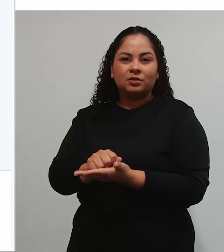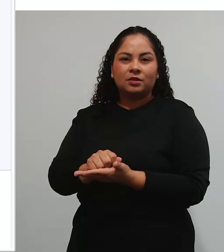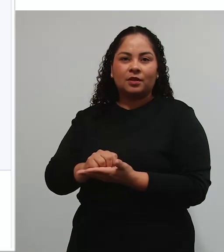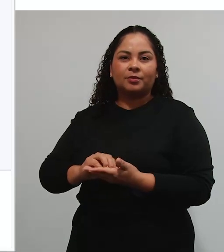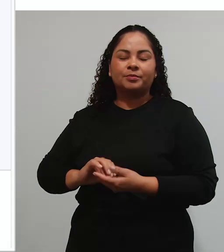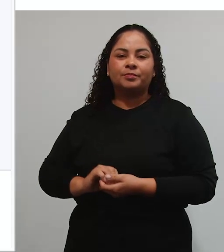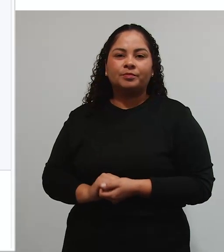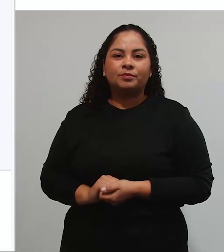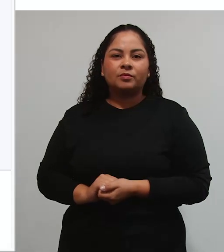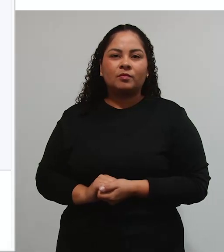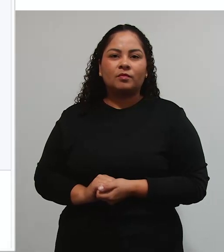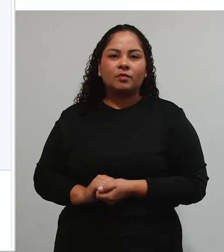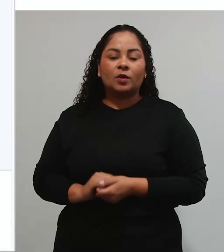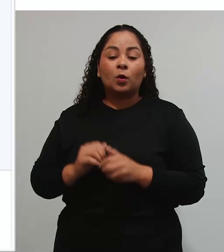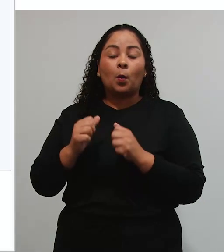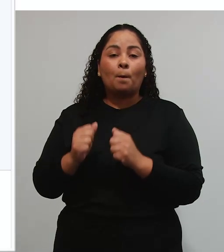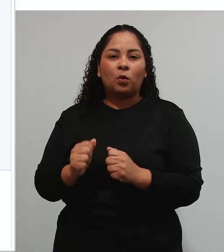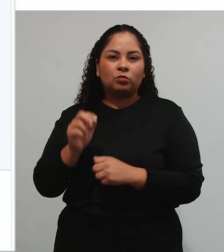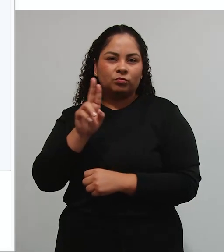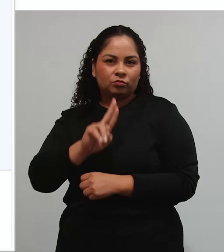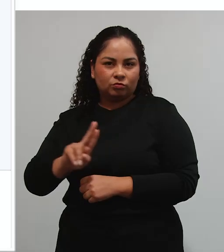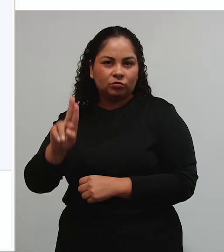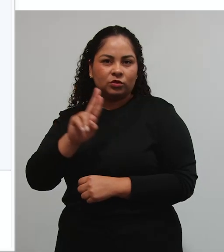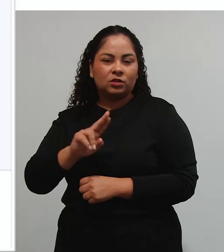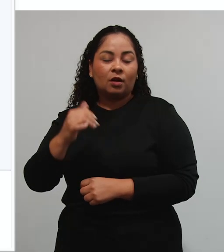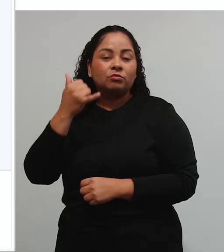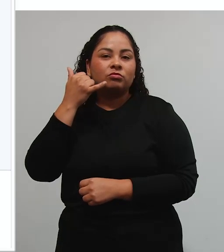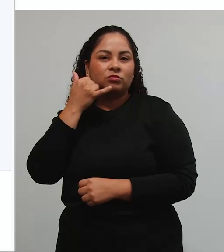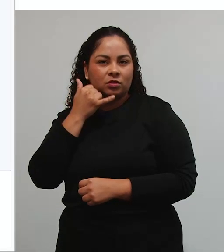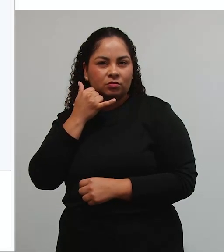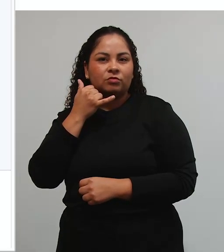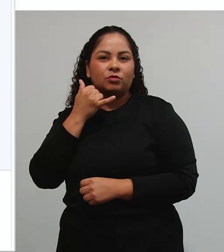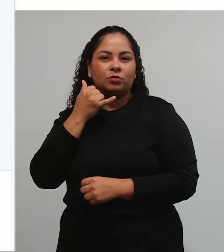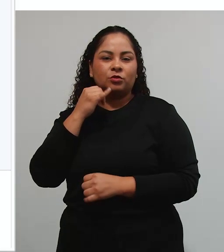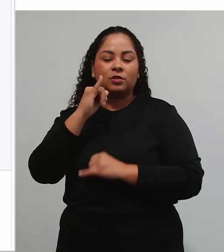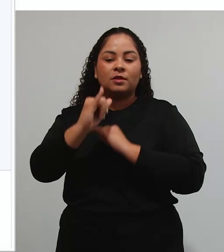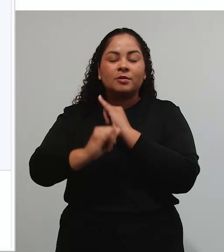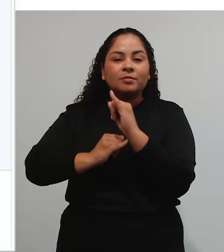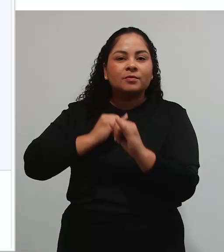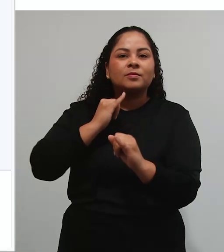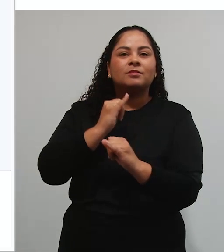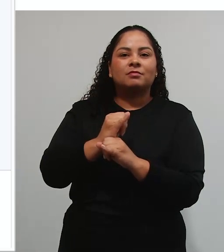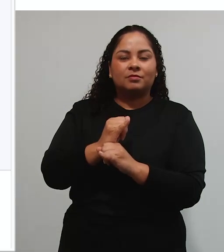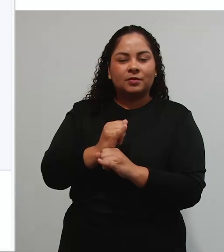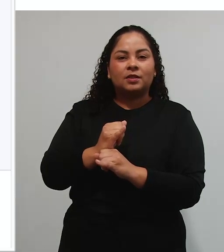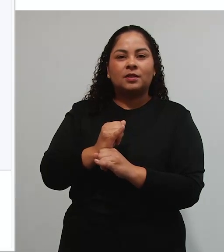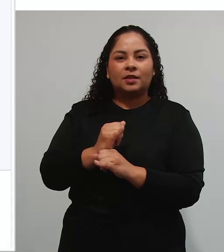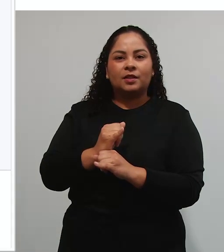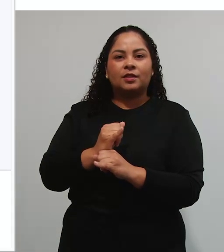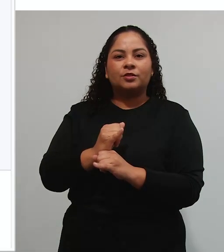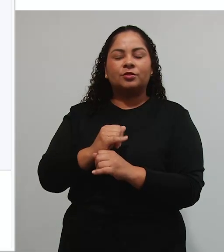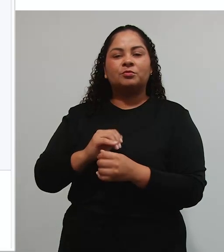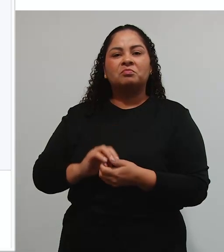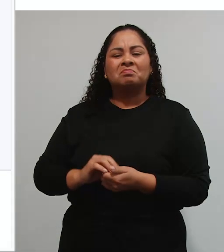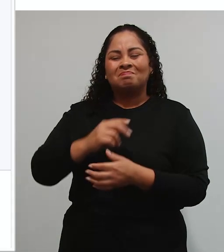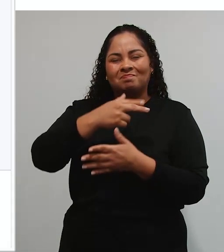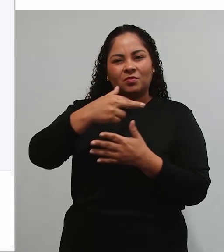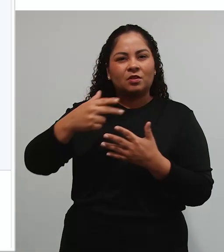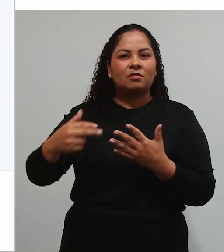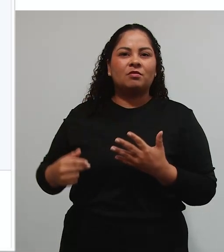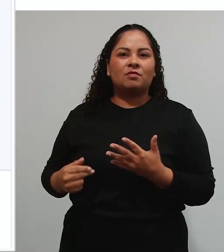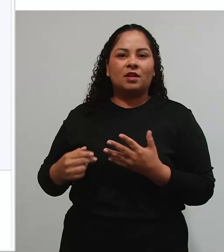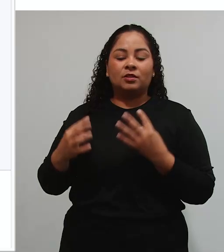feitas entrevistas, podem ser feitas por telefone, podem ser feitas pela internet, pelos recursos que nós temos aí